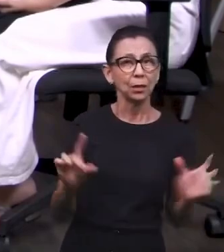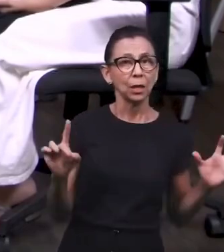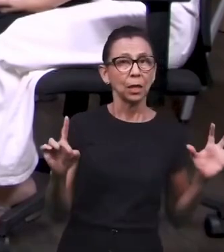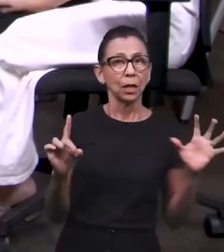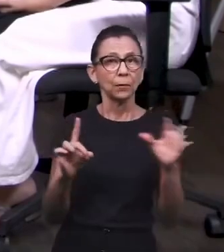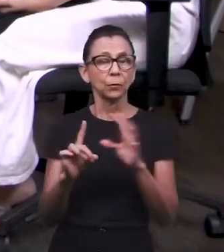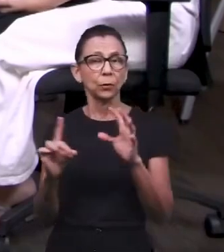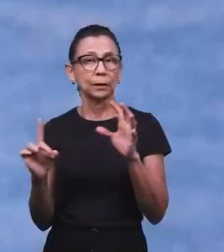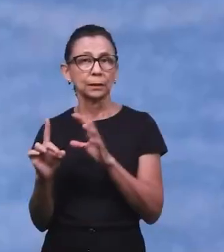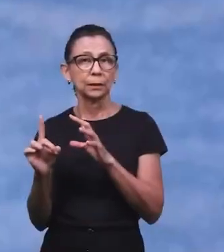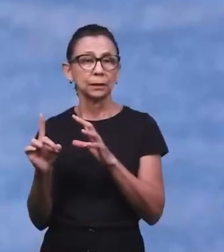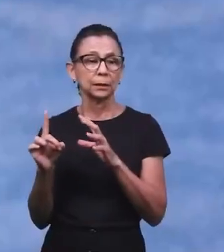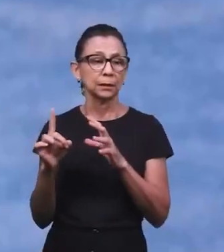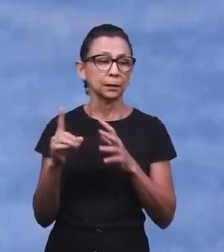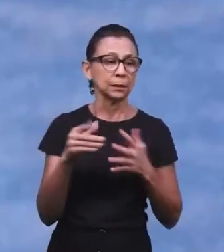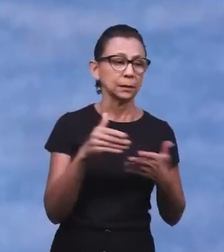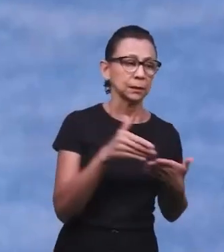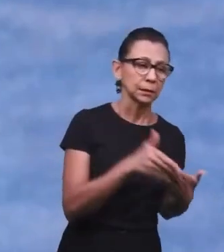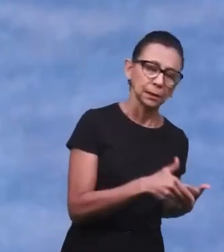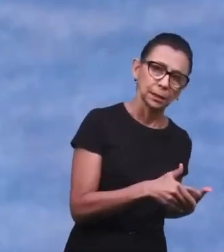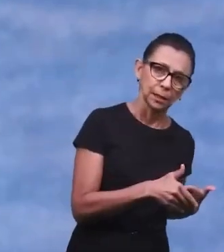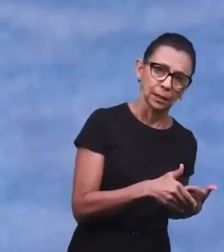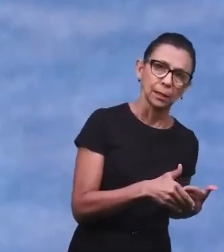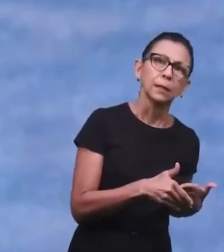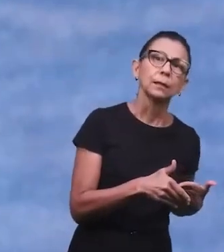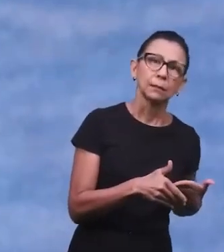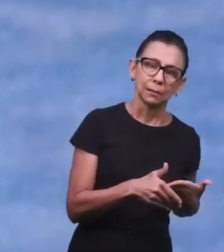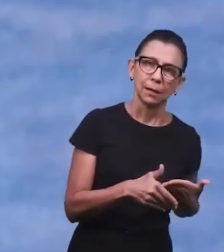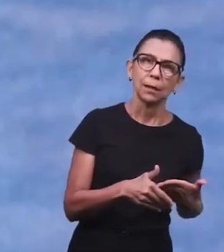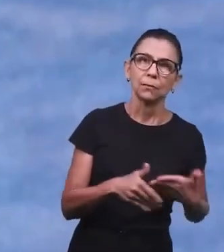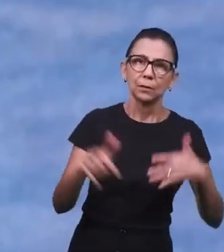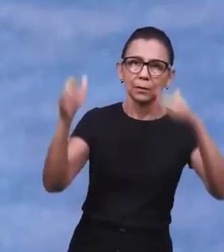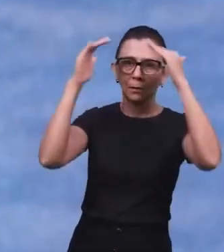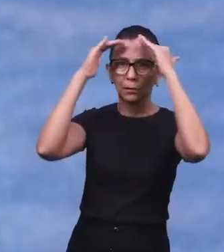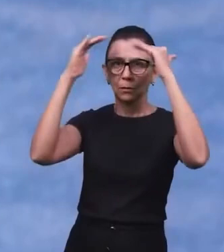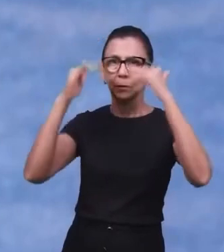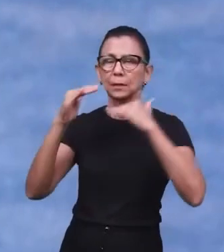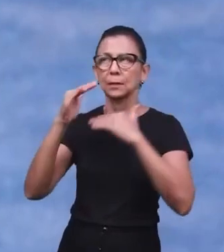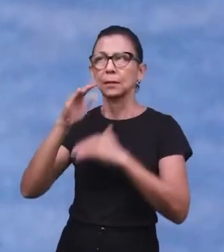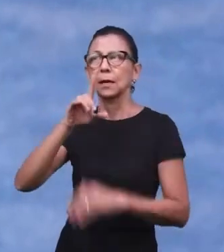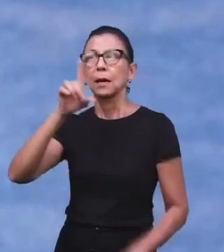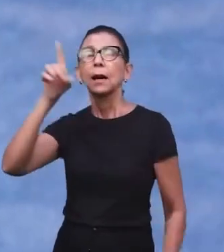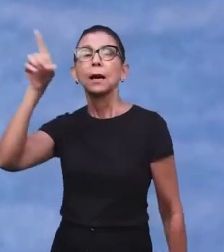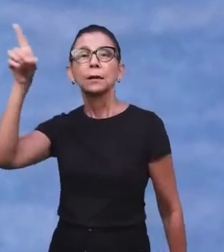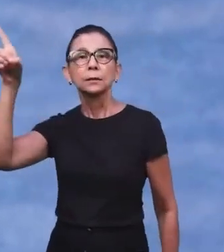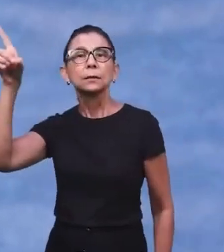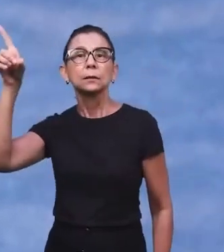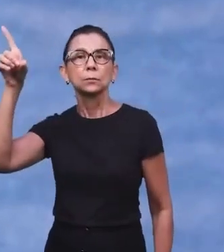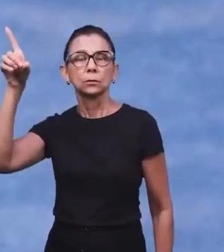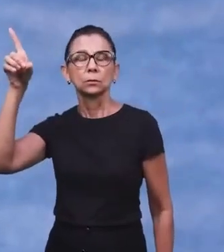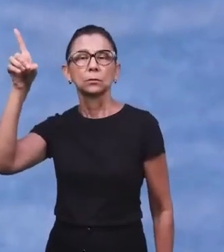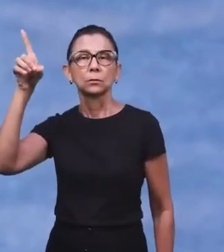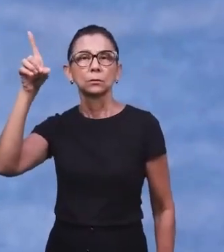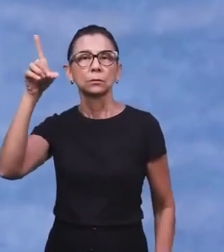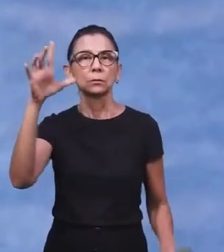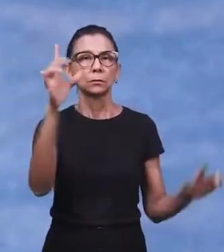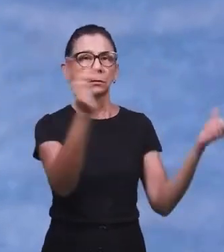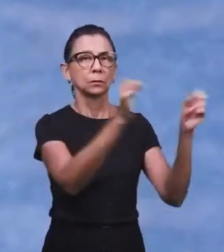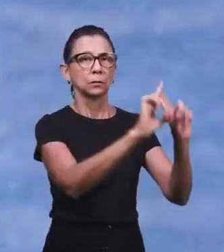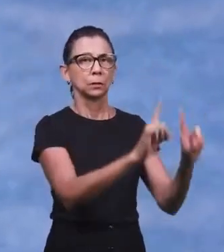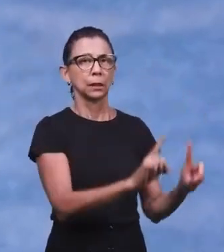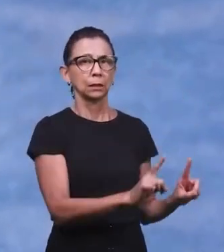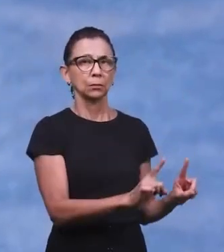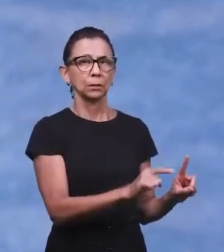entendimento é aquilo que Deus fala aquilo que o nosso Deus revela mas o objetivo do deus desse século é tornar isso uma cegueira